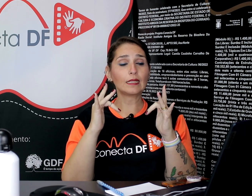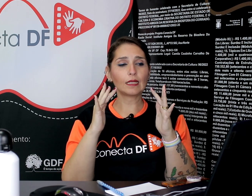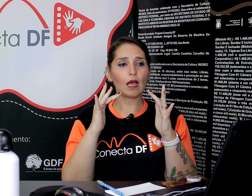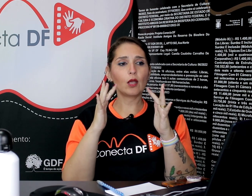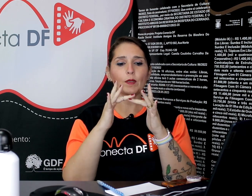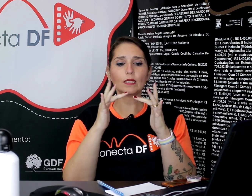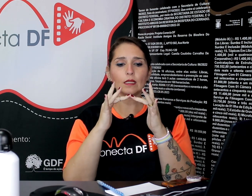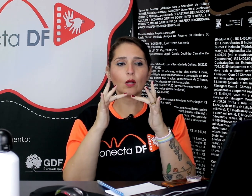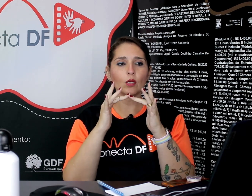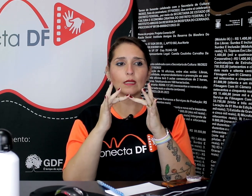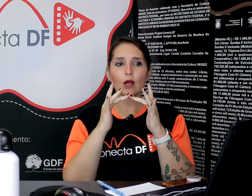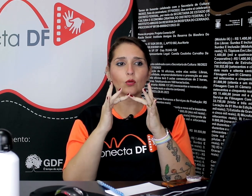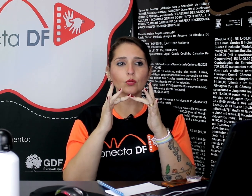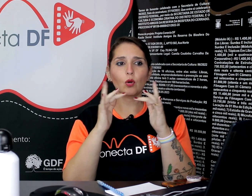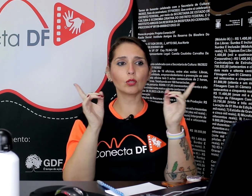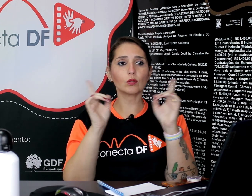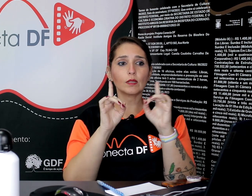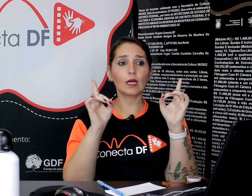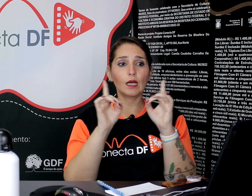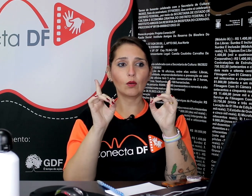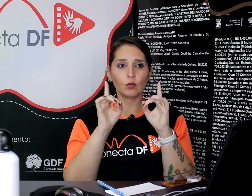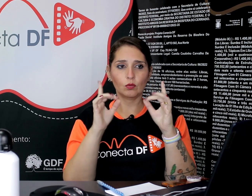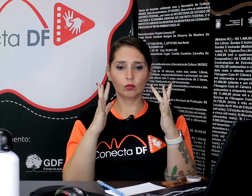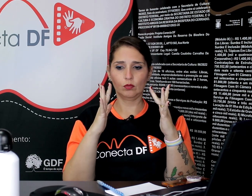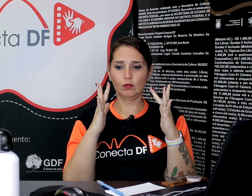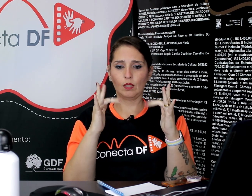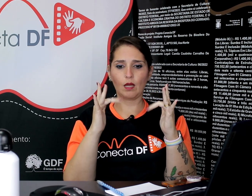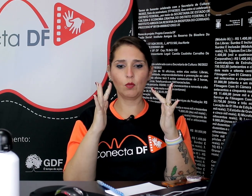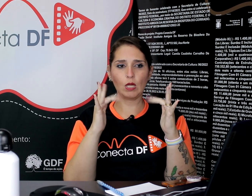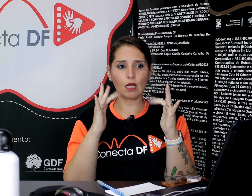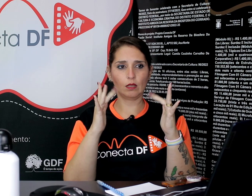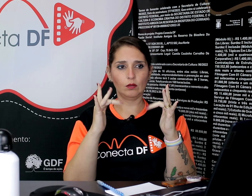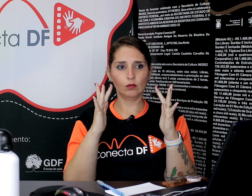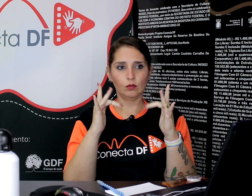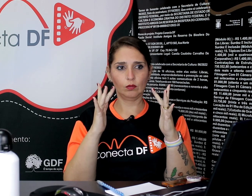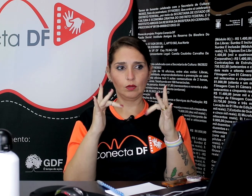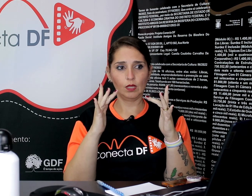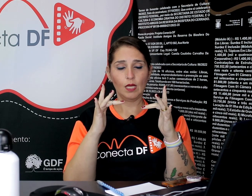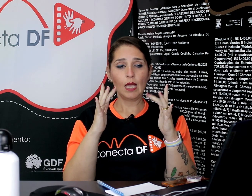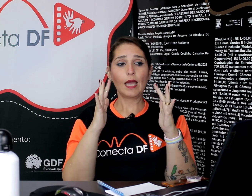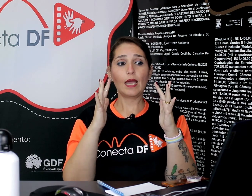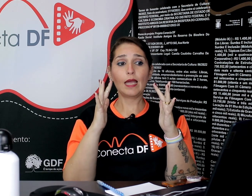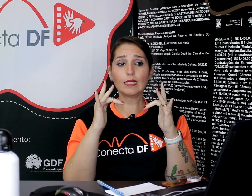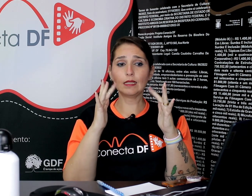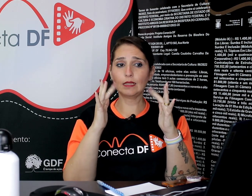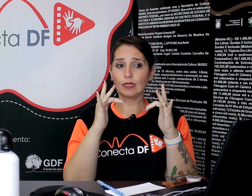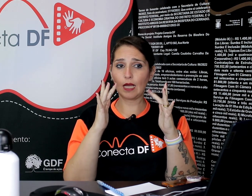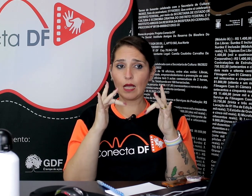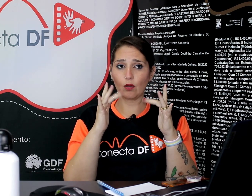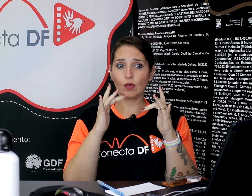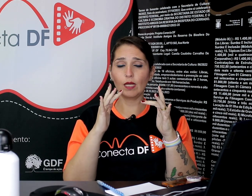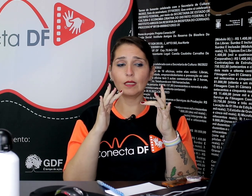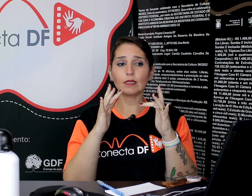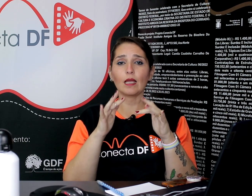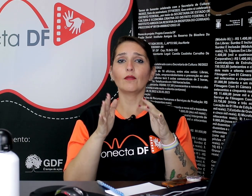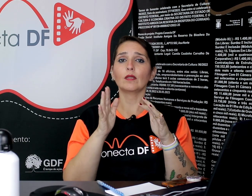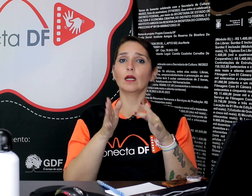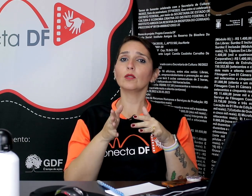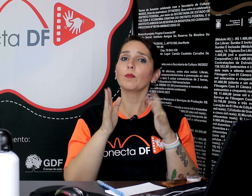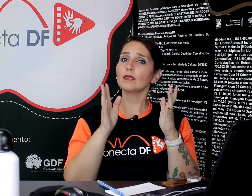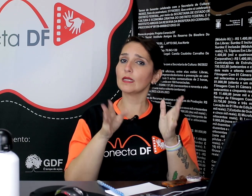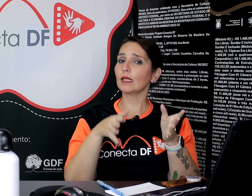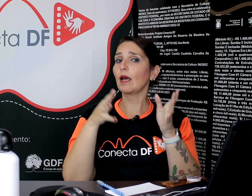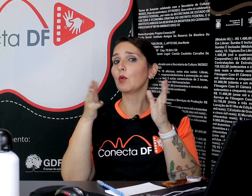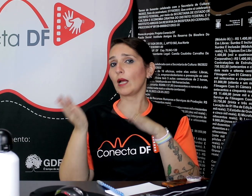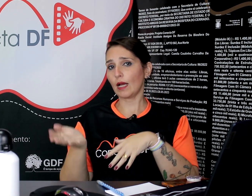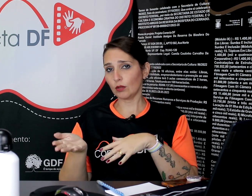Esse sinal, eu preciso encostar um no outro? Não. Namorado. Esse sinal, ele serve tanto